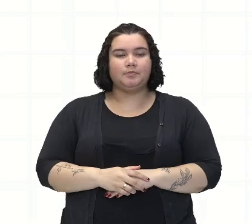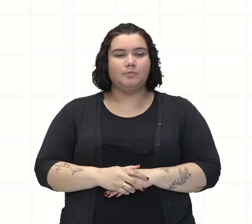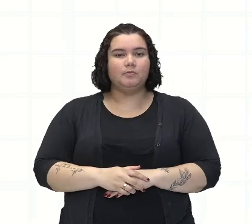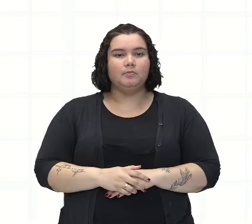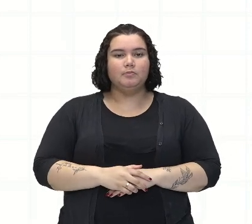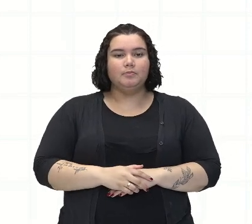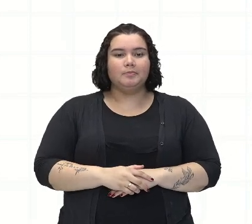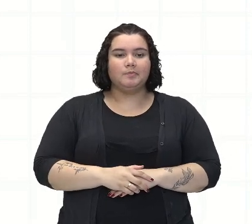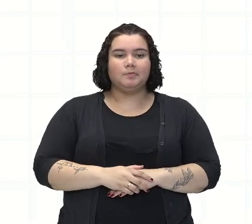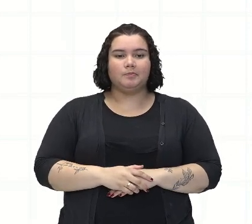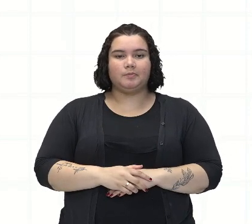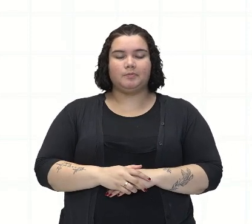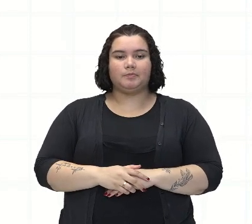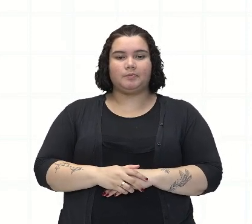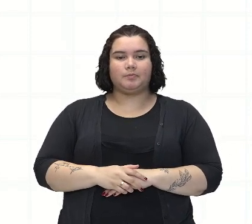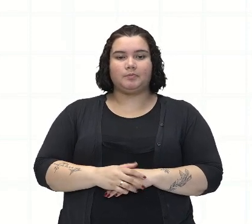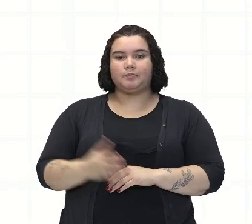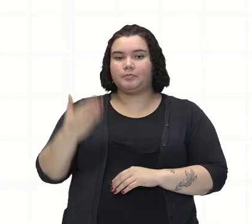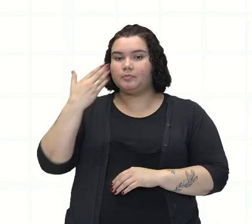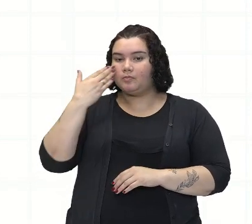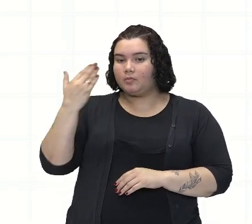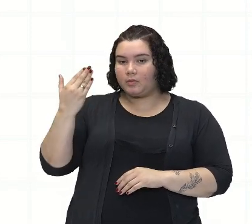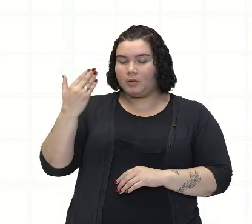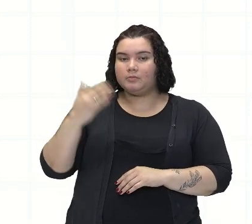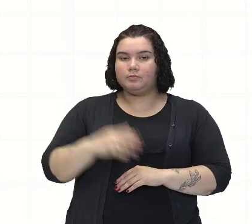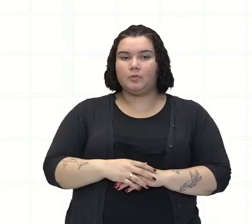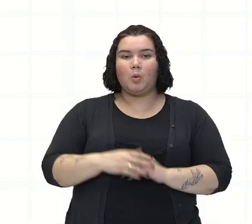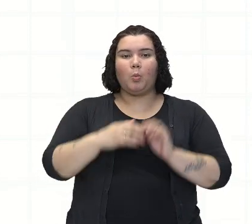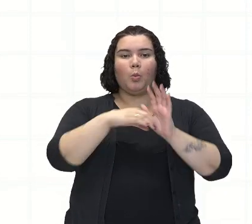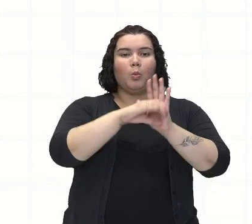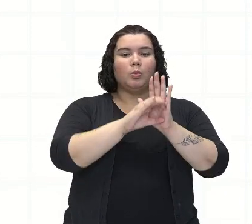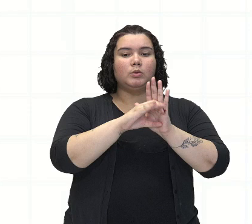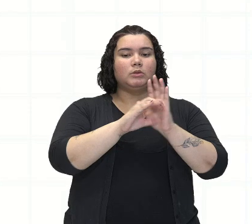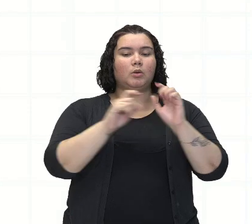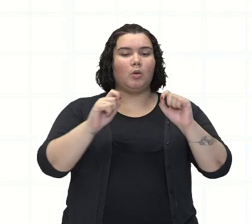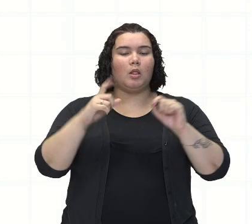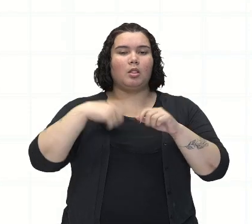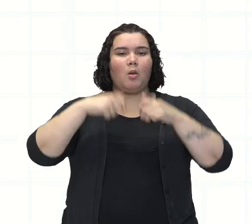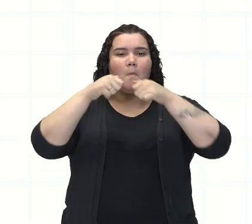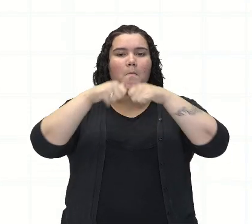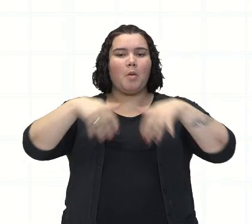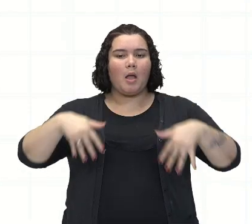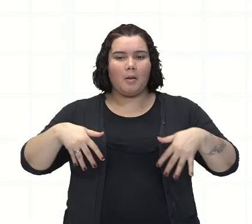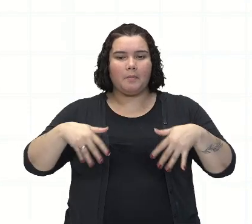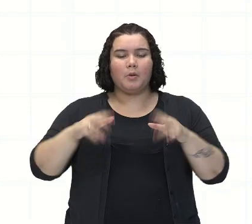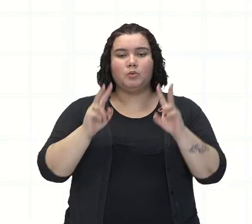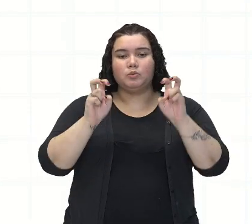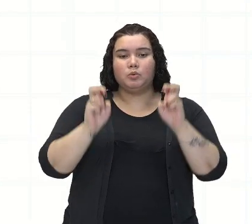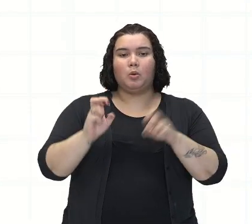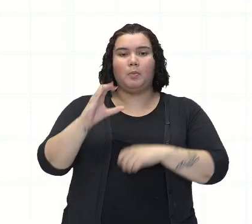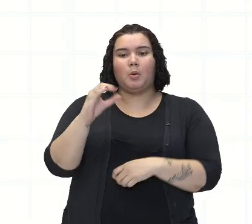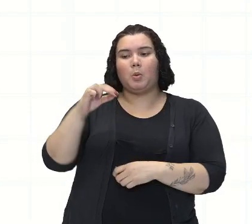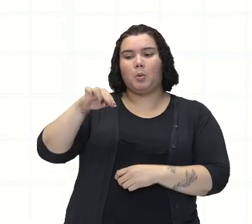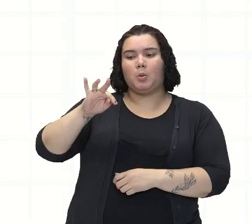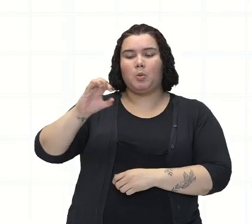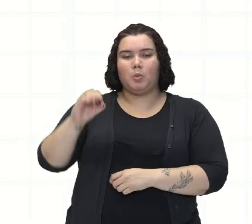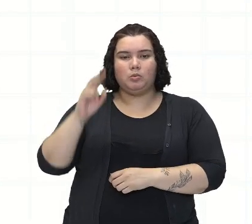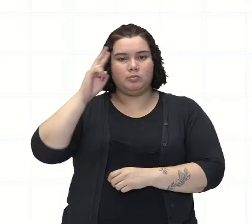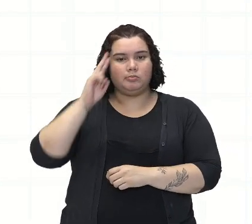cartela, vimos aqui o conceito de romance, que tem um mapa mental explicando um pouquinho sobre o conto, que é o nosso